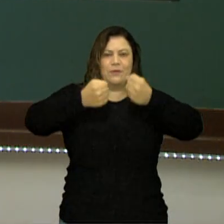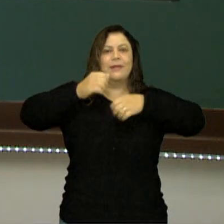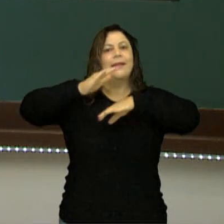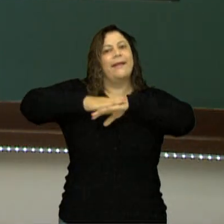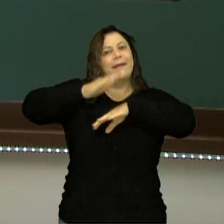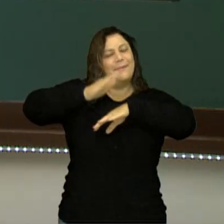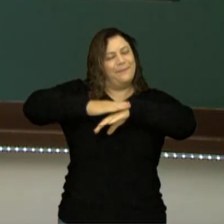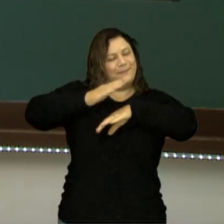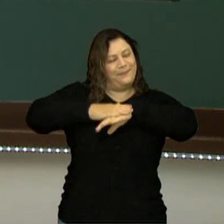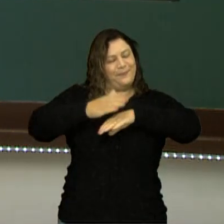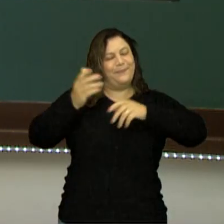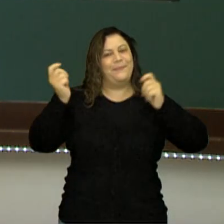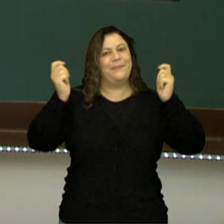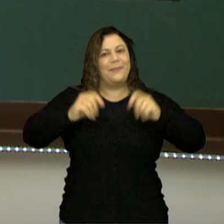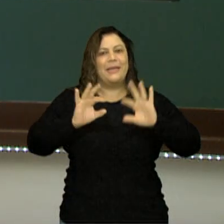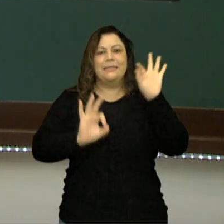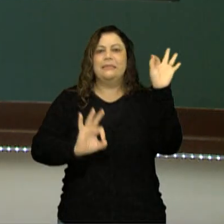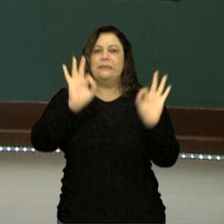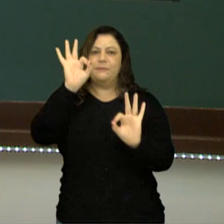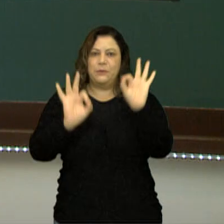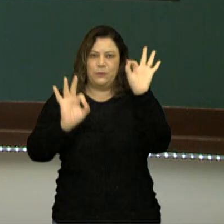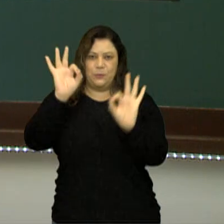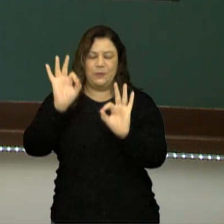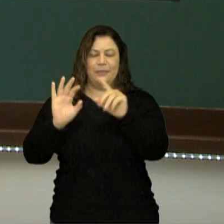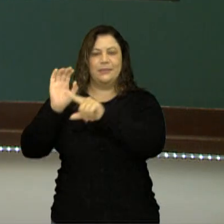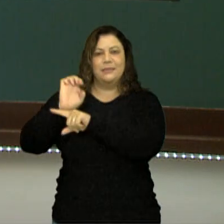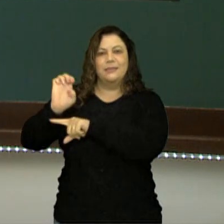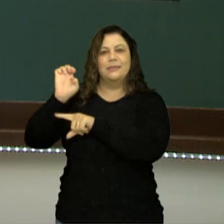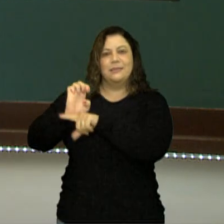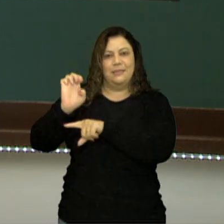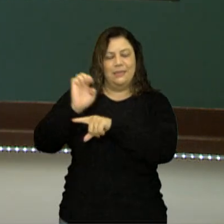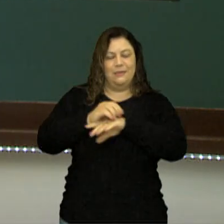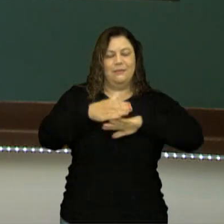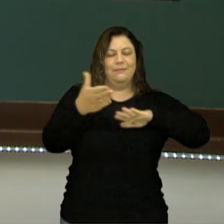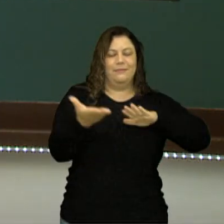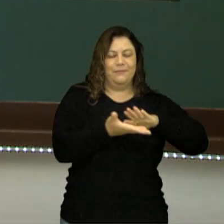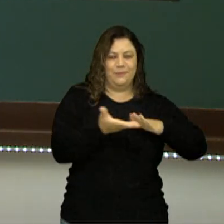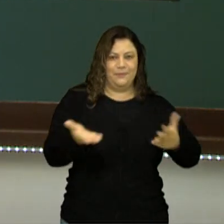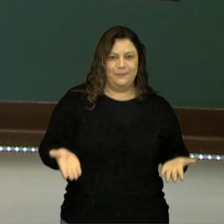mais para organizar esse Estado Nacional moderno, tá?